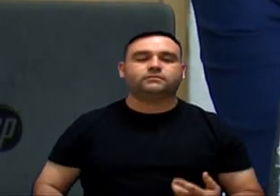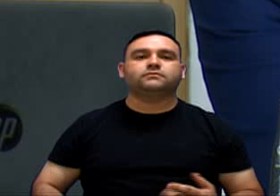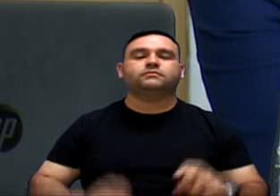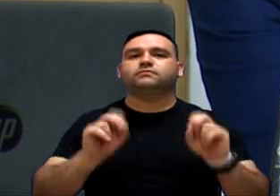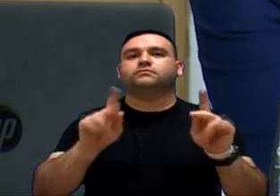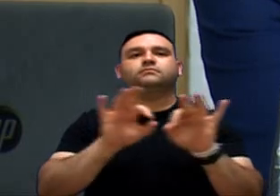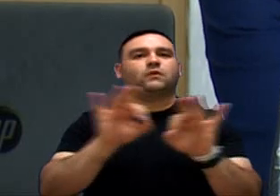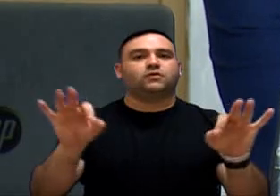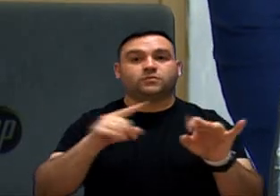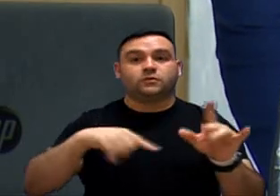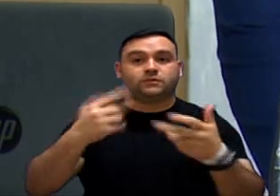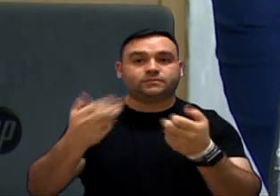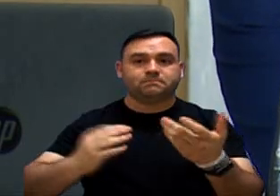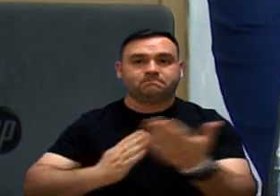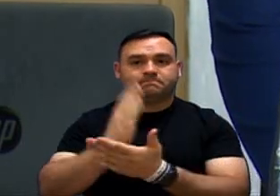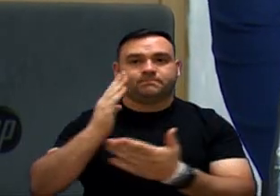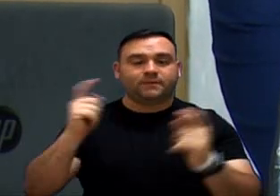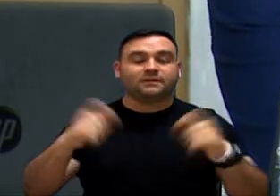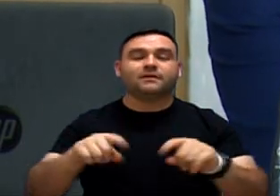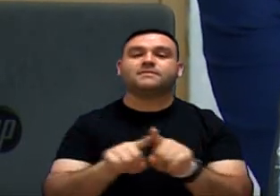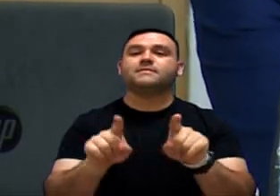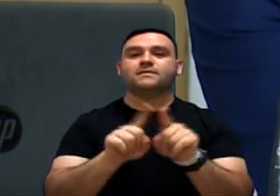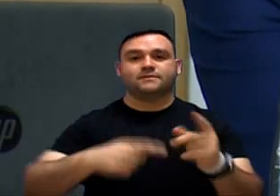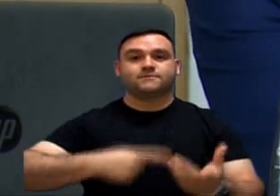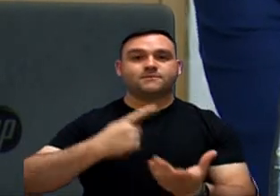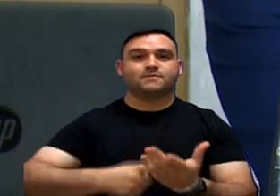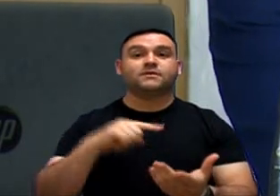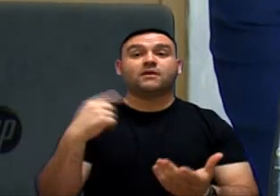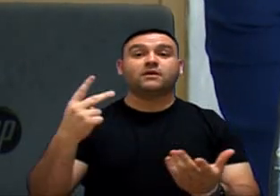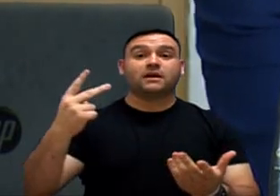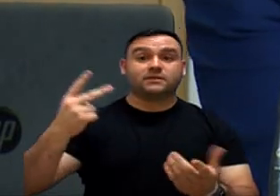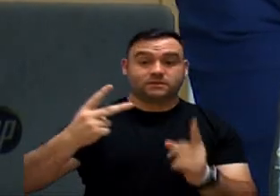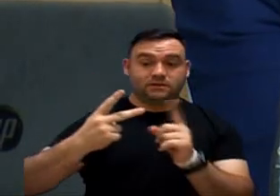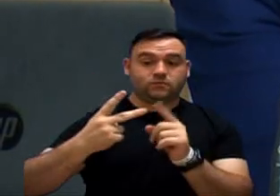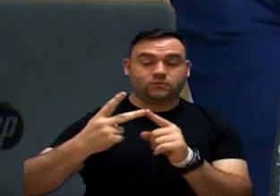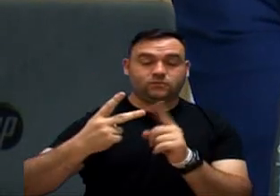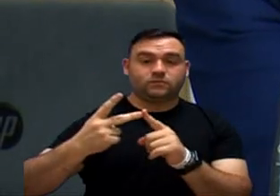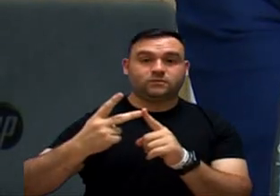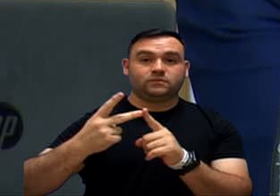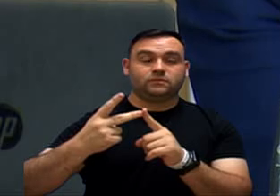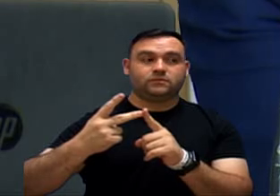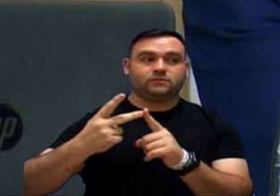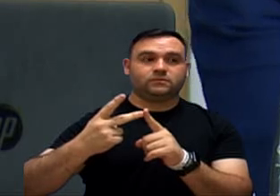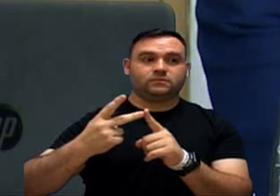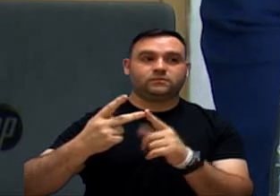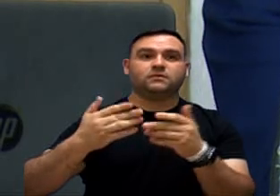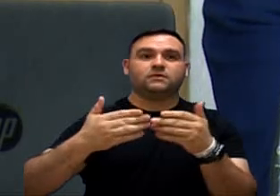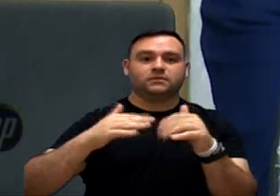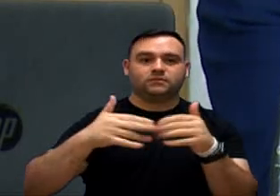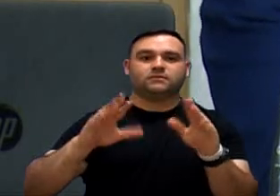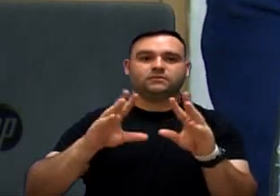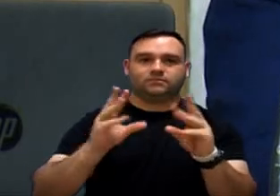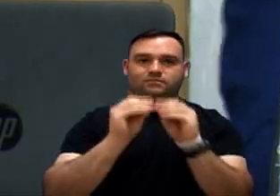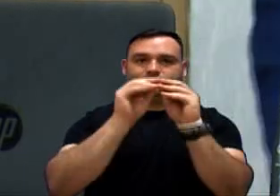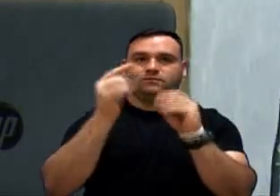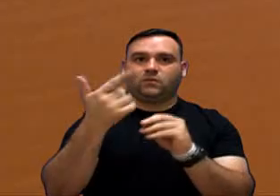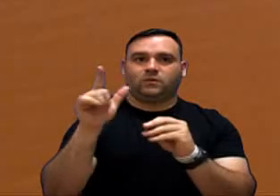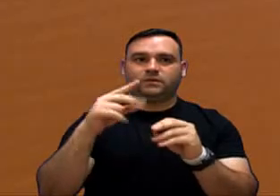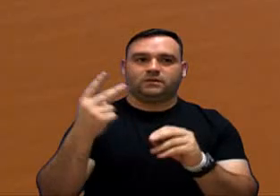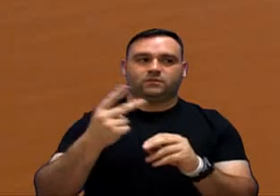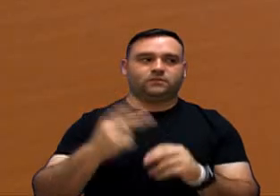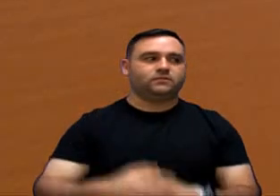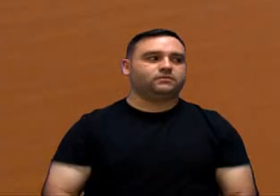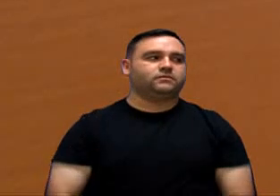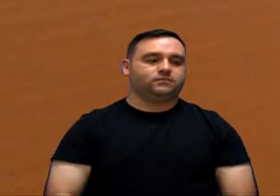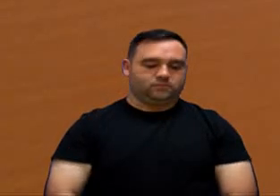Então, ótimo. Vamos aprovar. Pronto, vamos então. A gente segunda, vai. Compromisso. Segundo, vamos para a segunda. Pra, vamos pra abrir. Próxima sessão extraordinária. Ah,